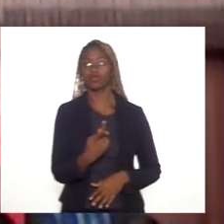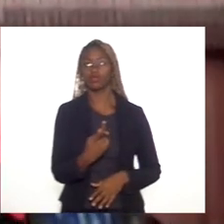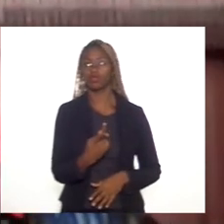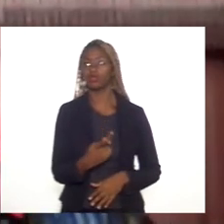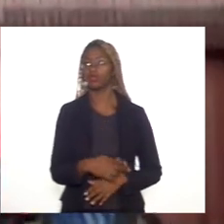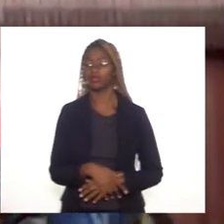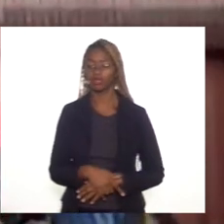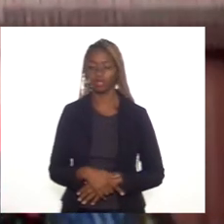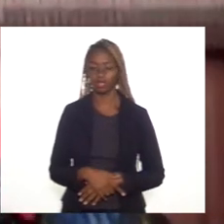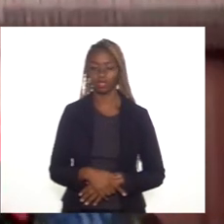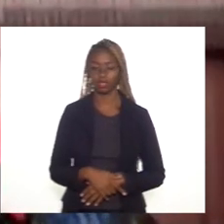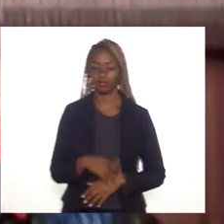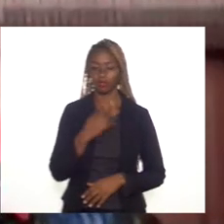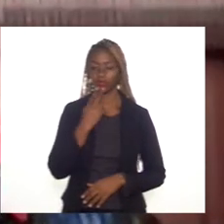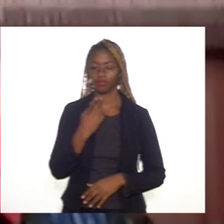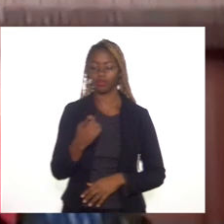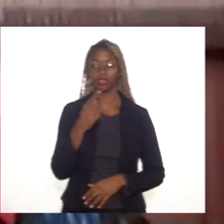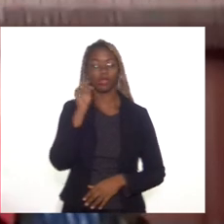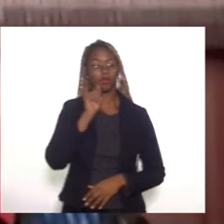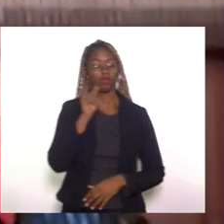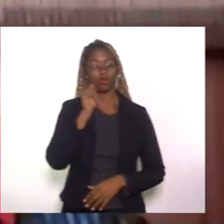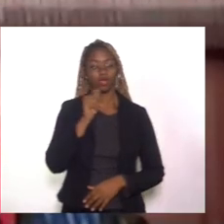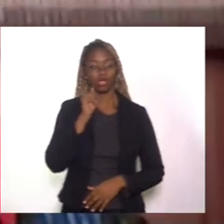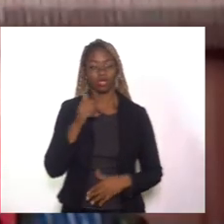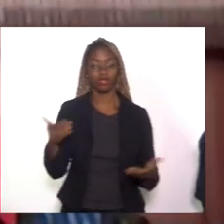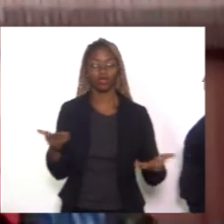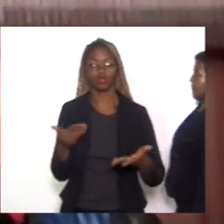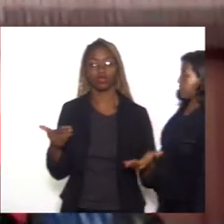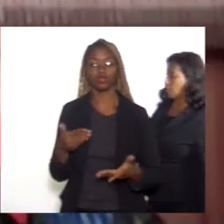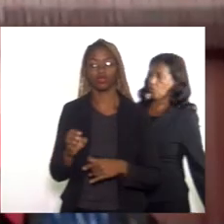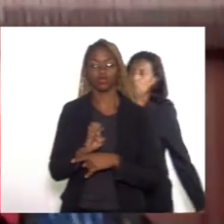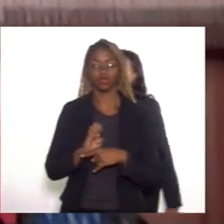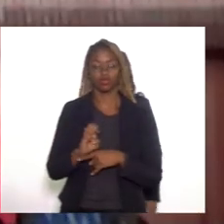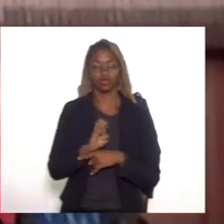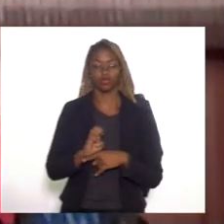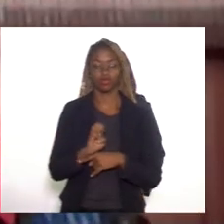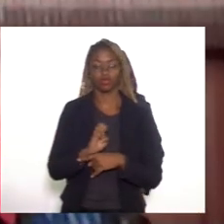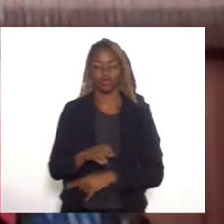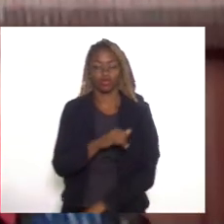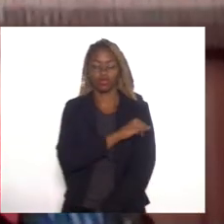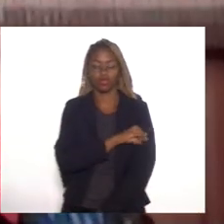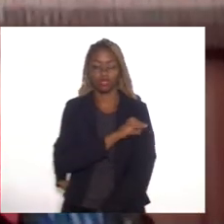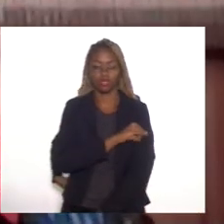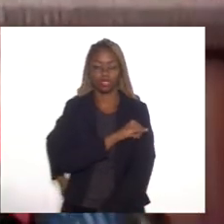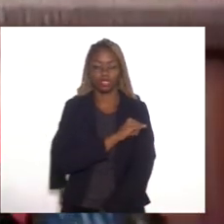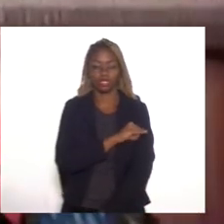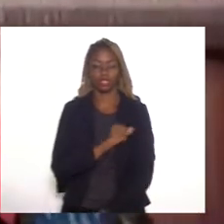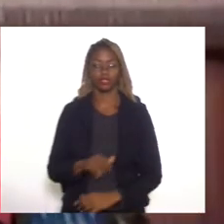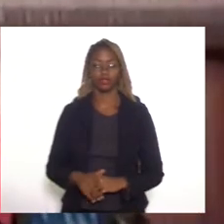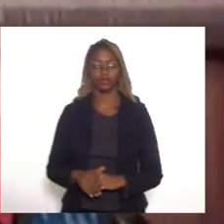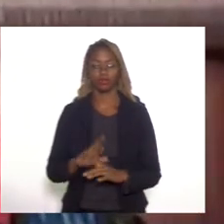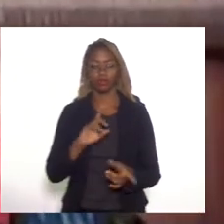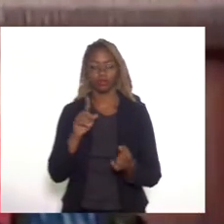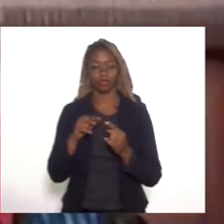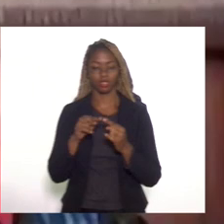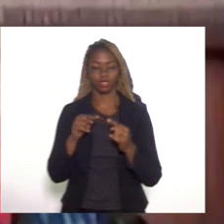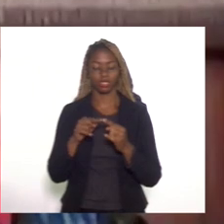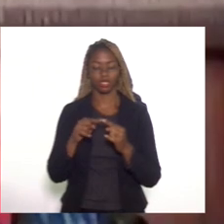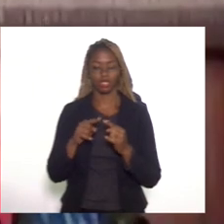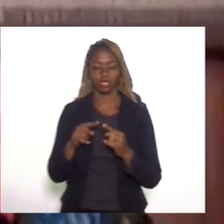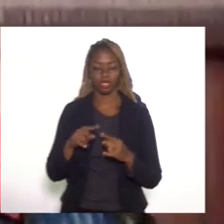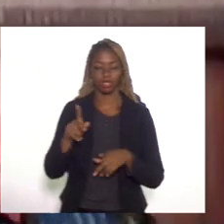que hoje no Estado do Rio de Janeiro vem sendo parte do contingente